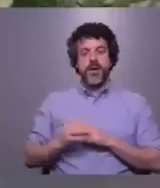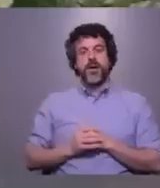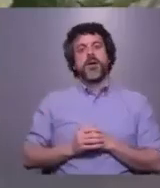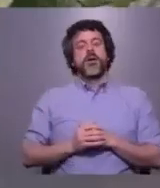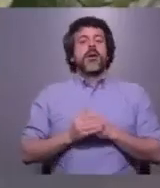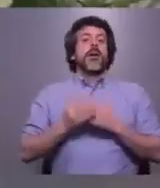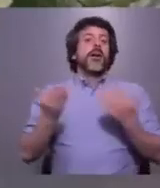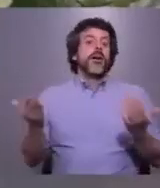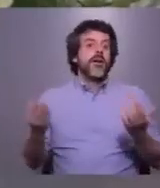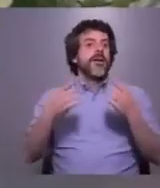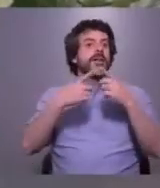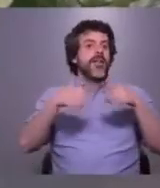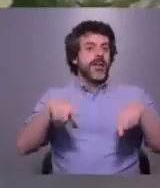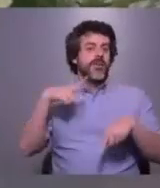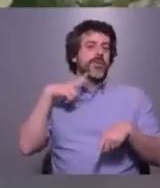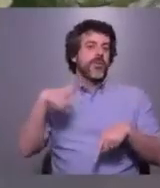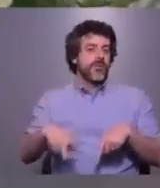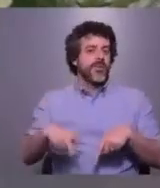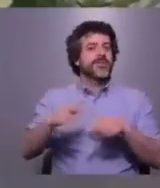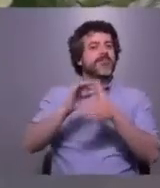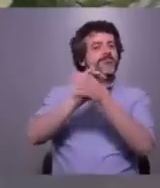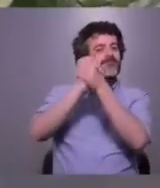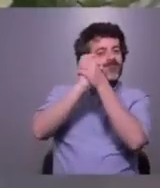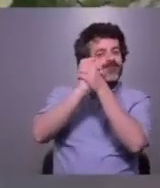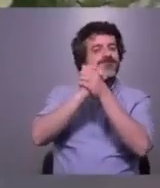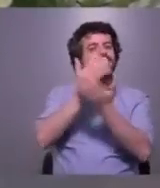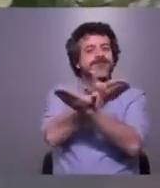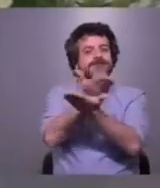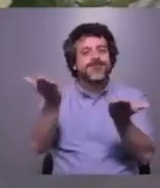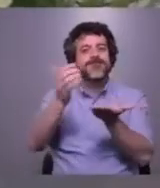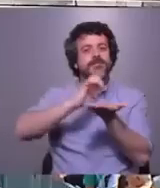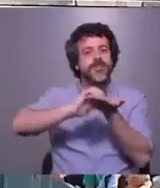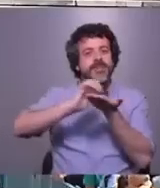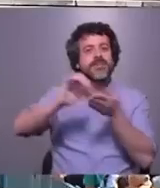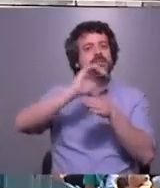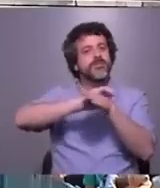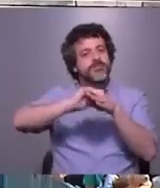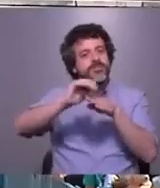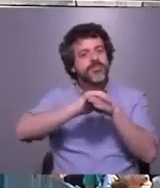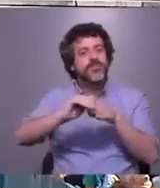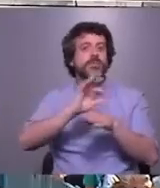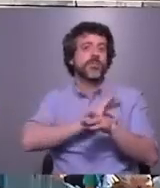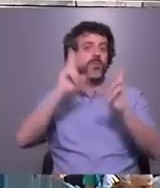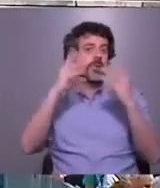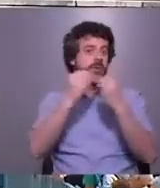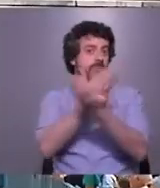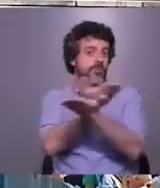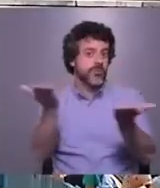Saúdo todos os peregrinos de língua portuguesa. O Senhor esteja convosco.